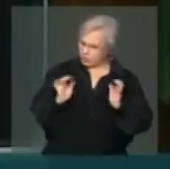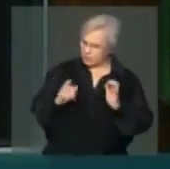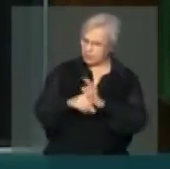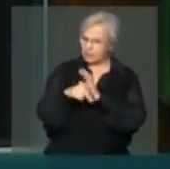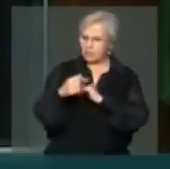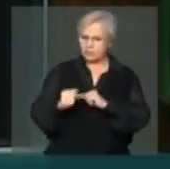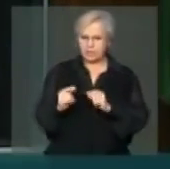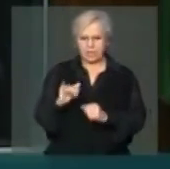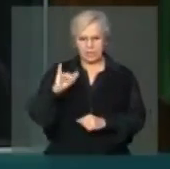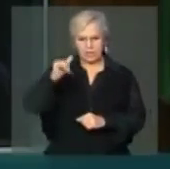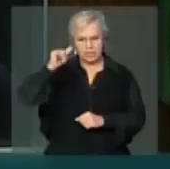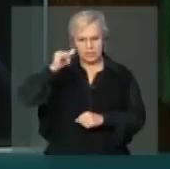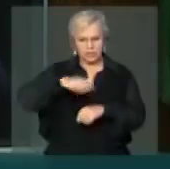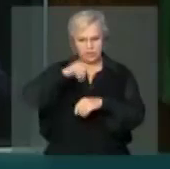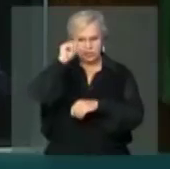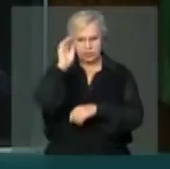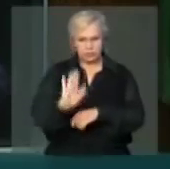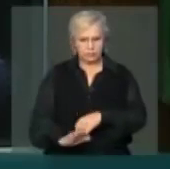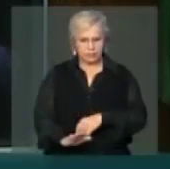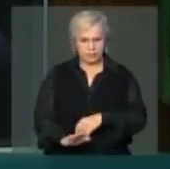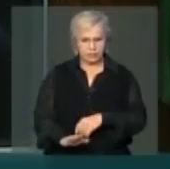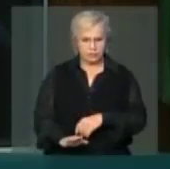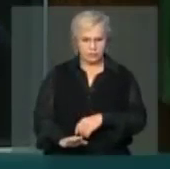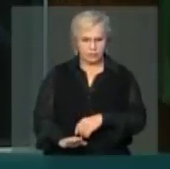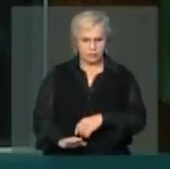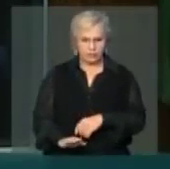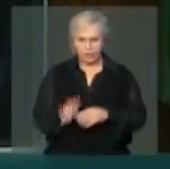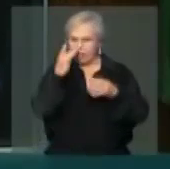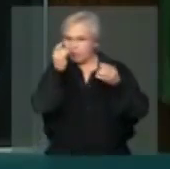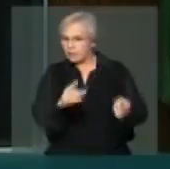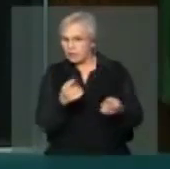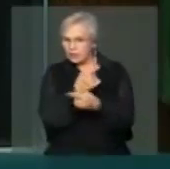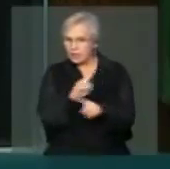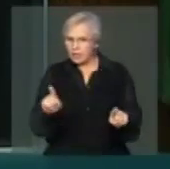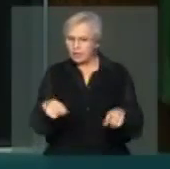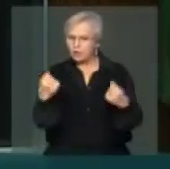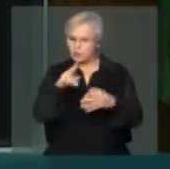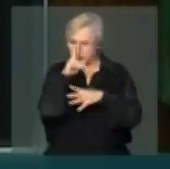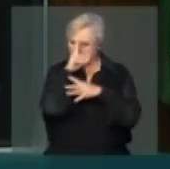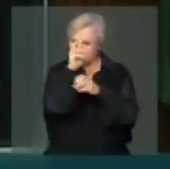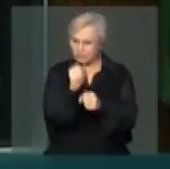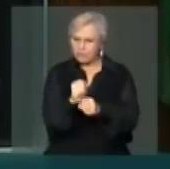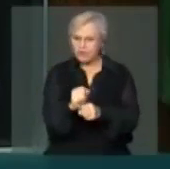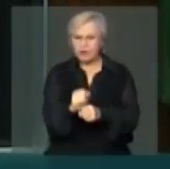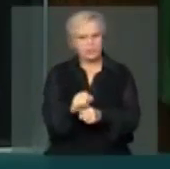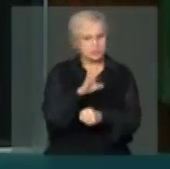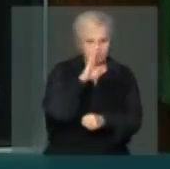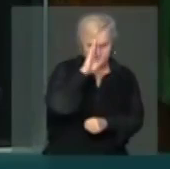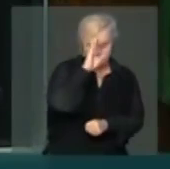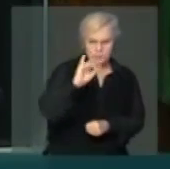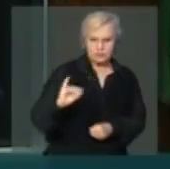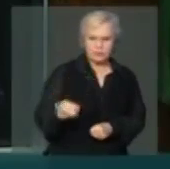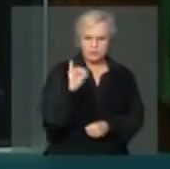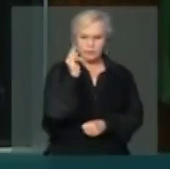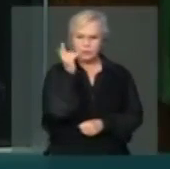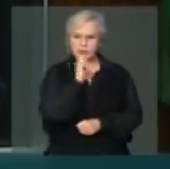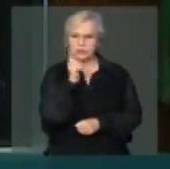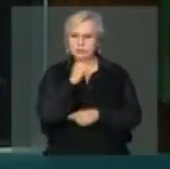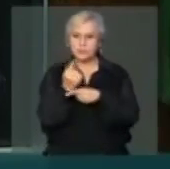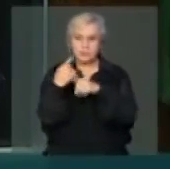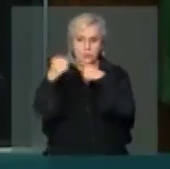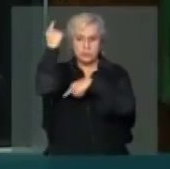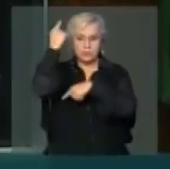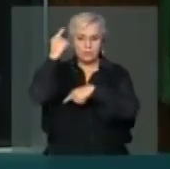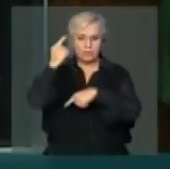energética, nós não podemos prescindir dela, porque ela é fundamental para que nós tenhamos o nosso desenvolvimento. Quantos